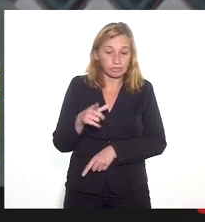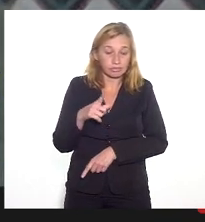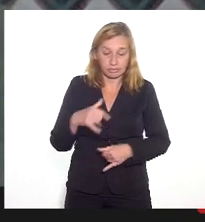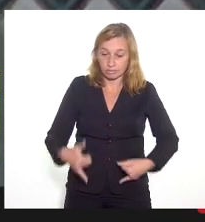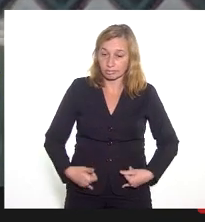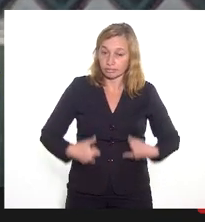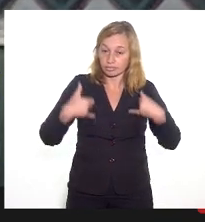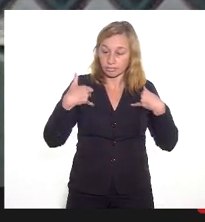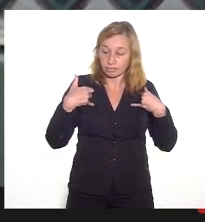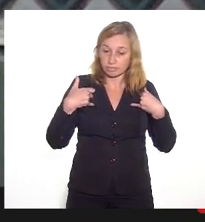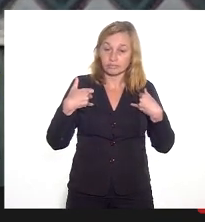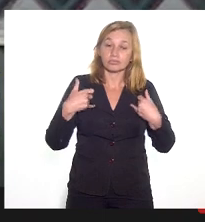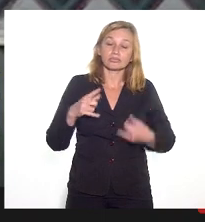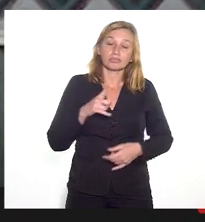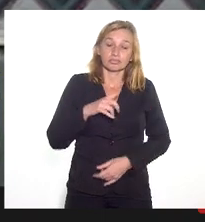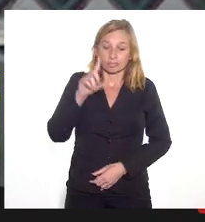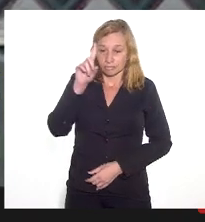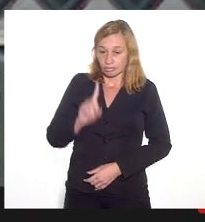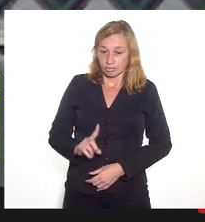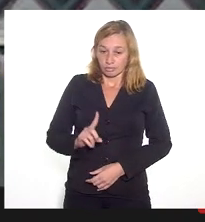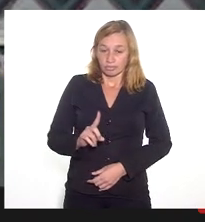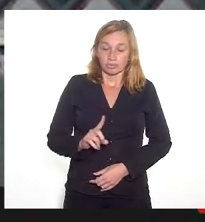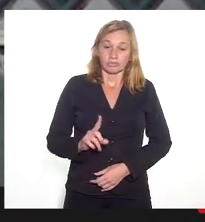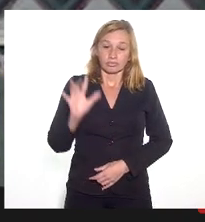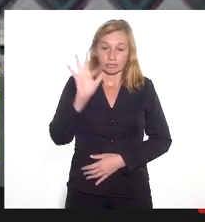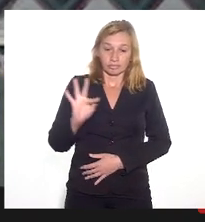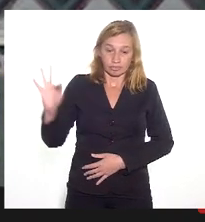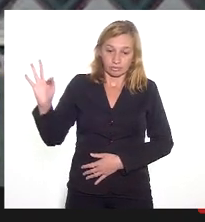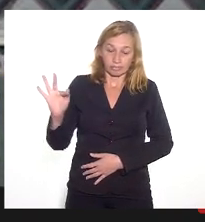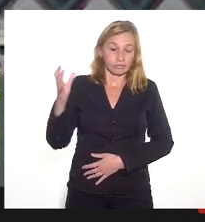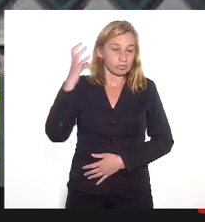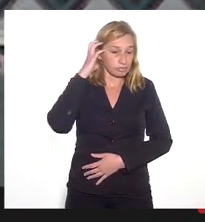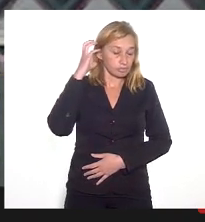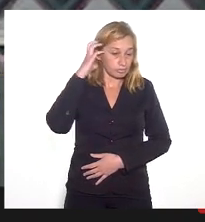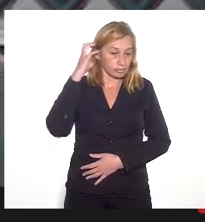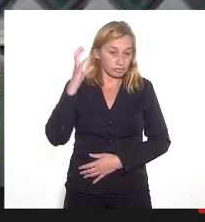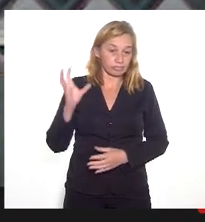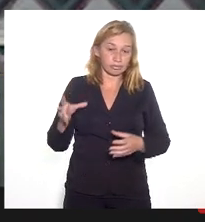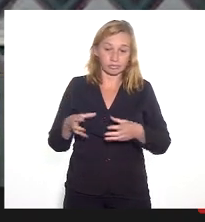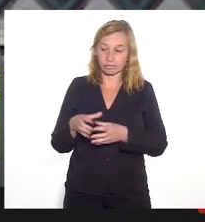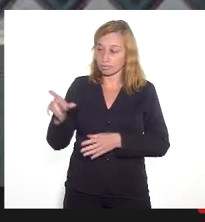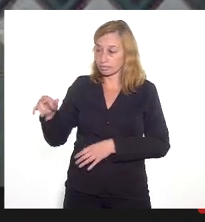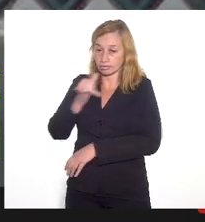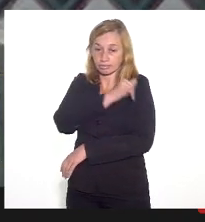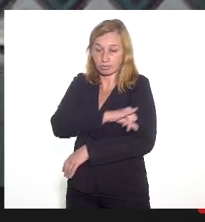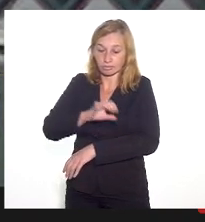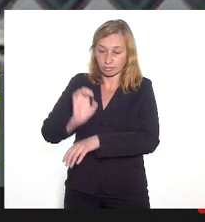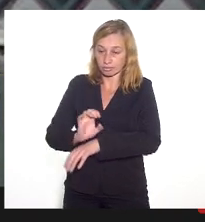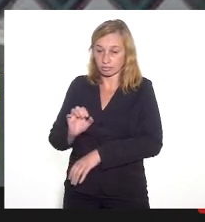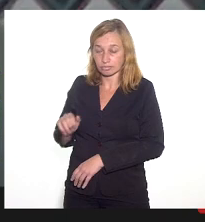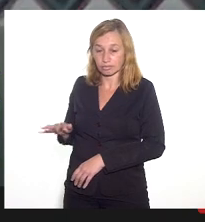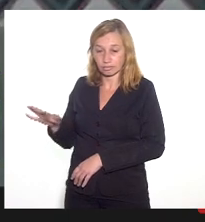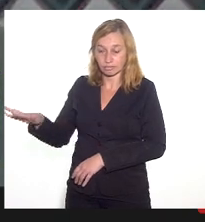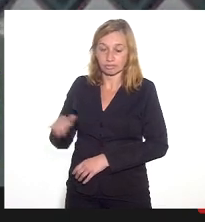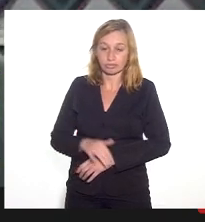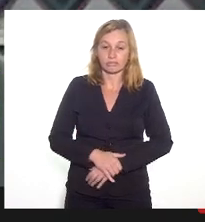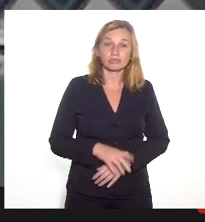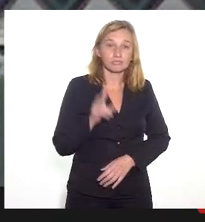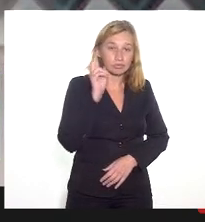de compor a diretoria da Federação das Associações de Rádios Comunitárias aqui do Estado do Rio de Janeiro, Mink. E lembro